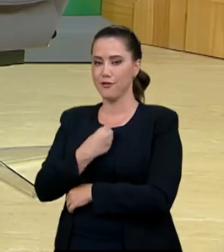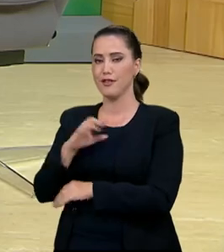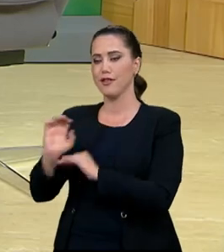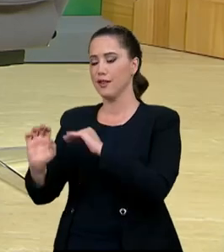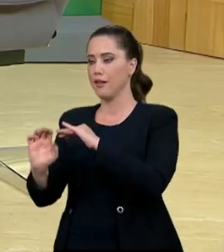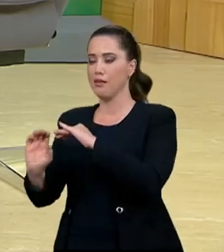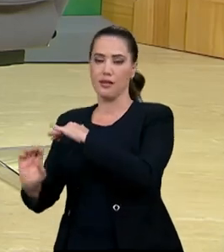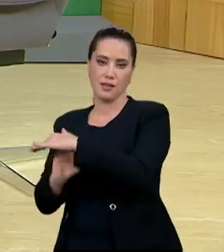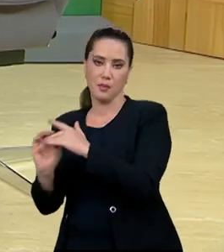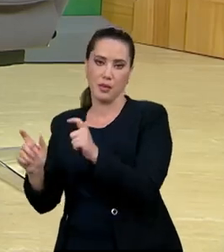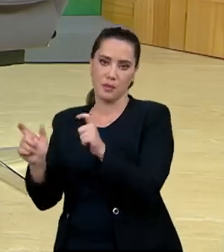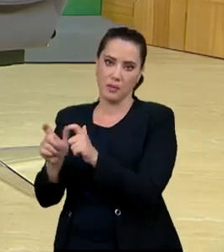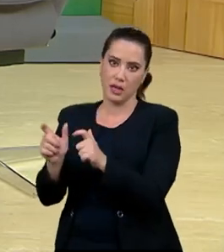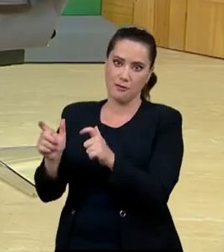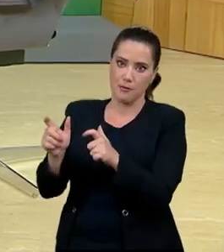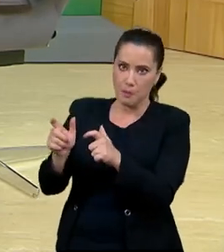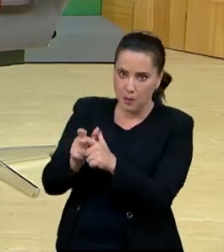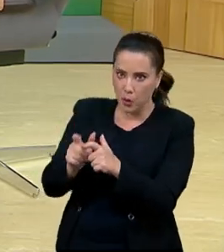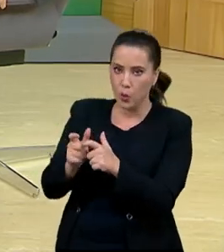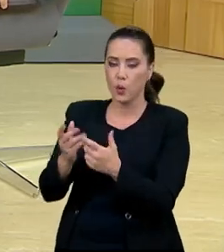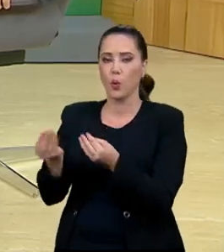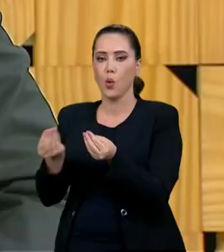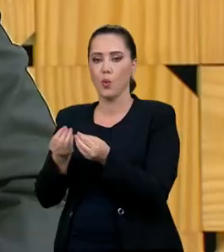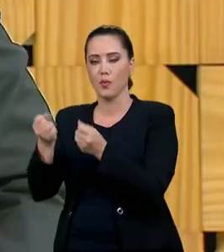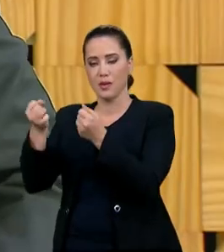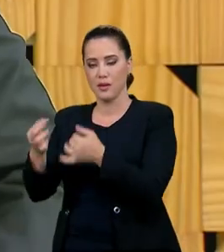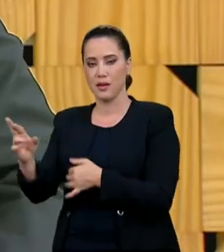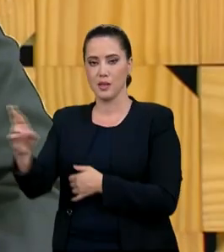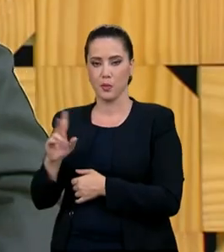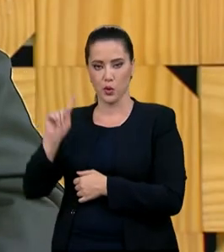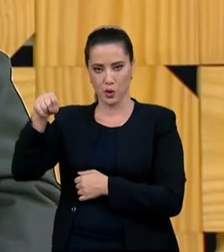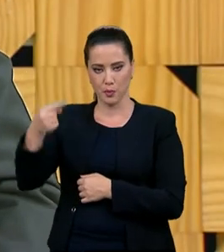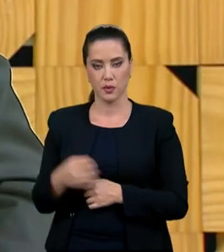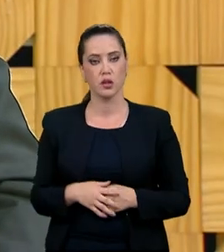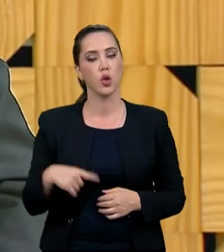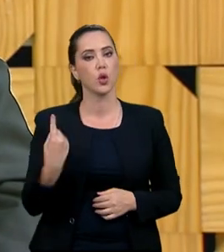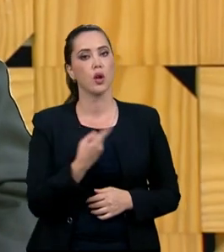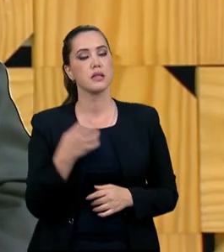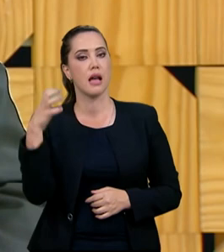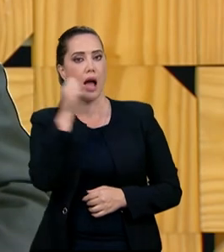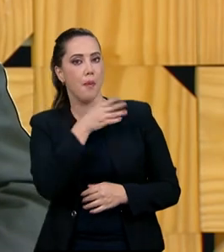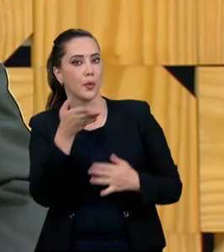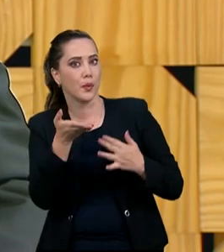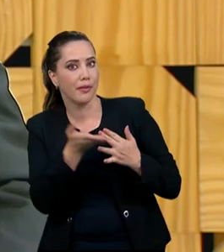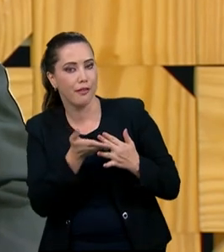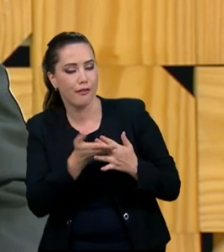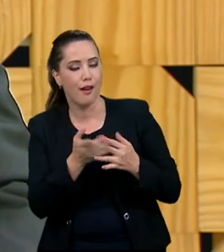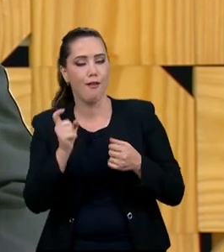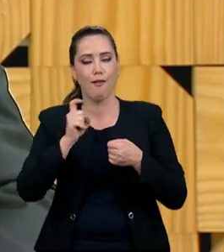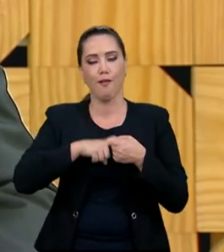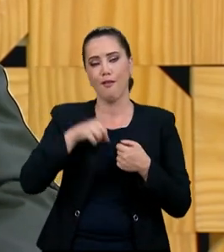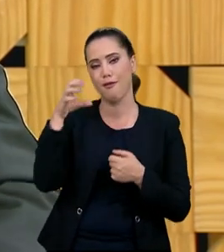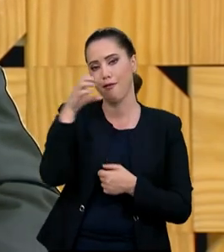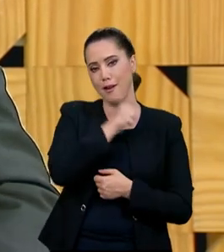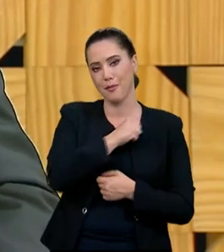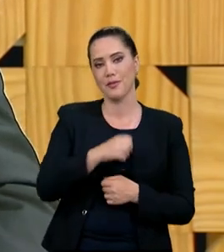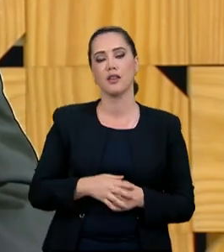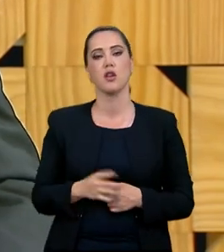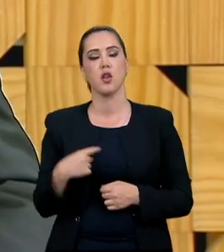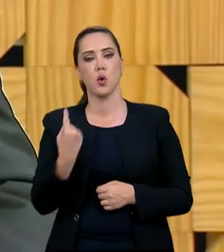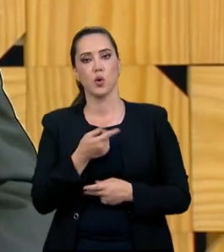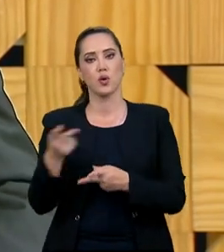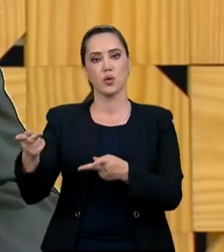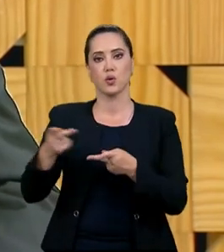micro e pequenas empresas no país, mas o senhor responde daqui a pouco. Nós vamos para um rápido intervalo e voltamos em instantes. O